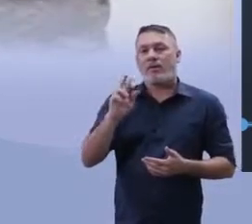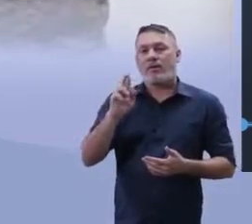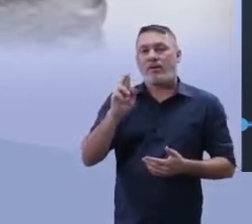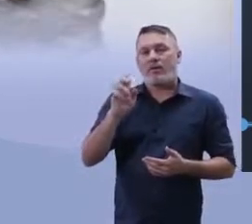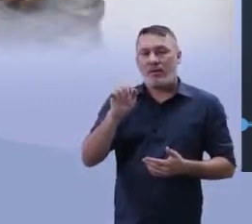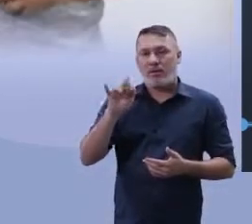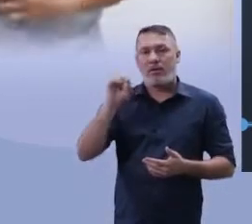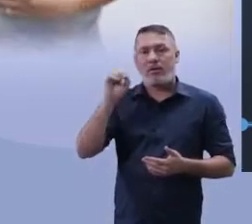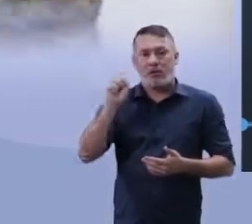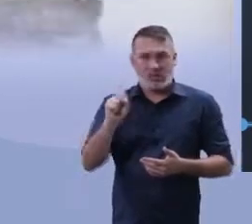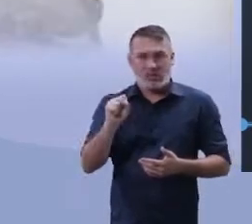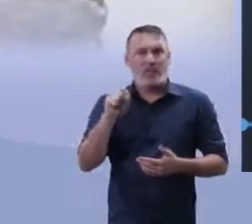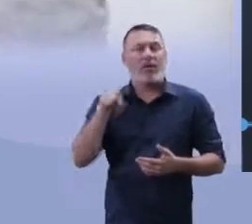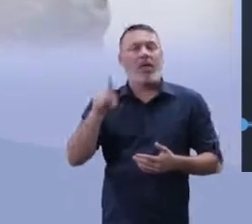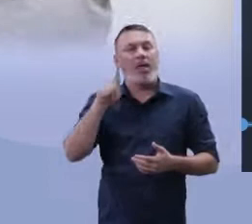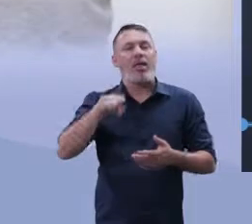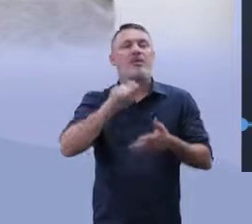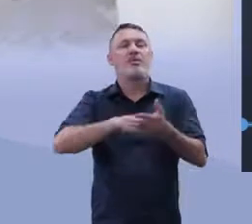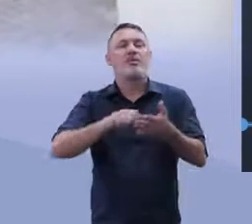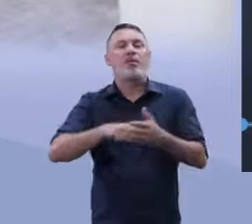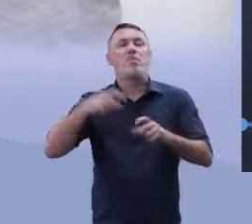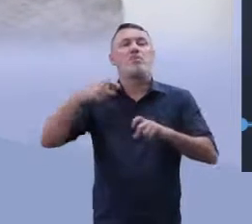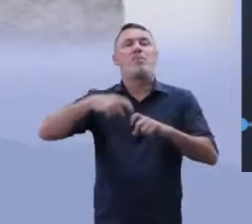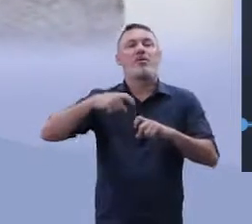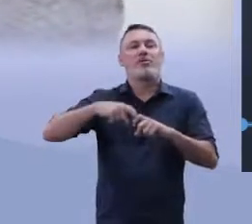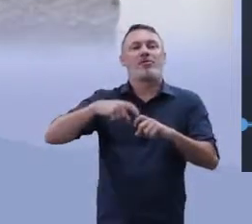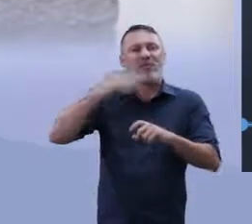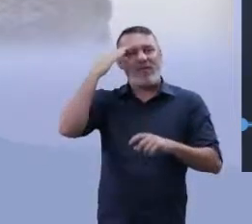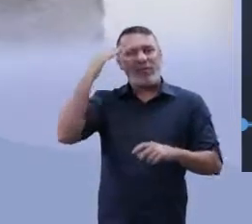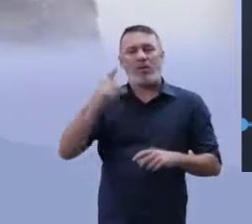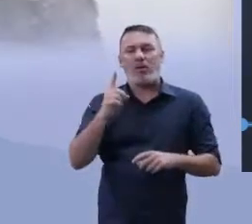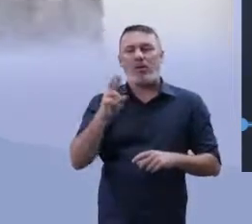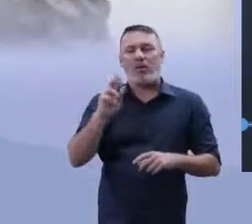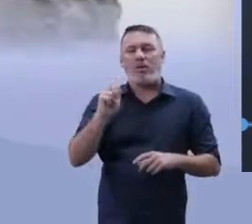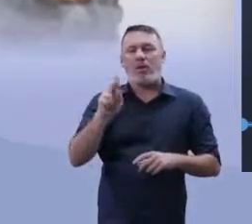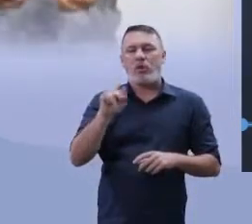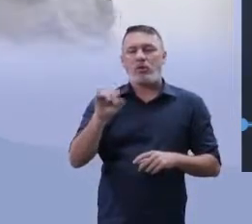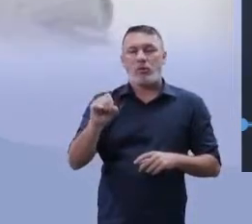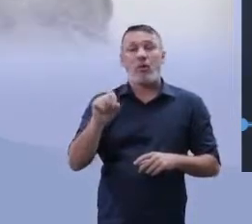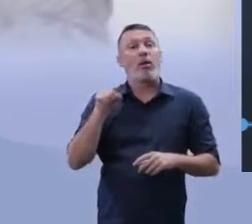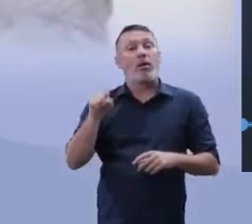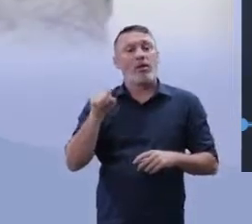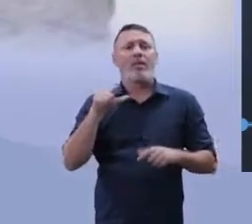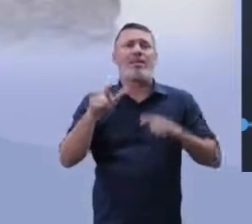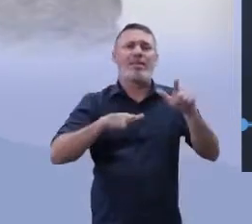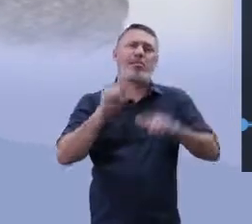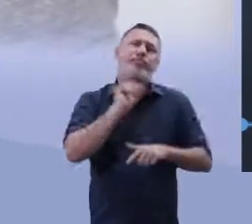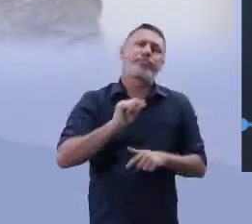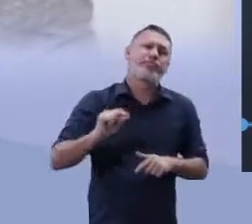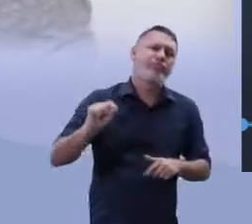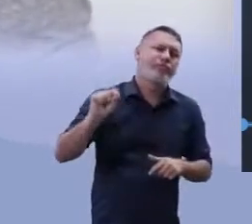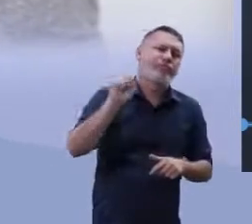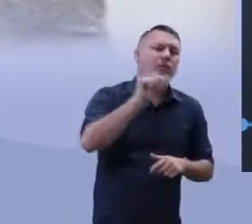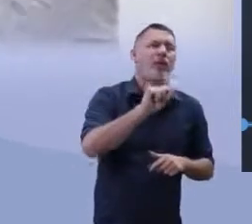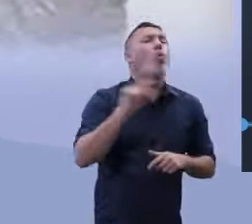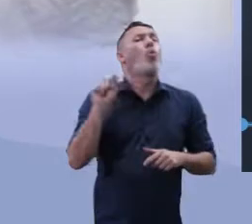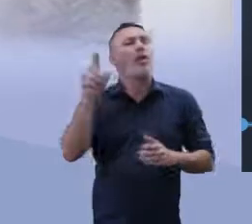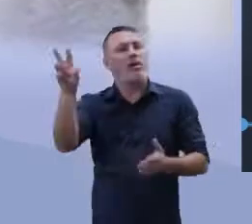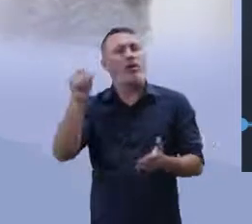antigo Carandiru, mas trabalhou no sistema prisional de vários lugares do país. E ele vai retratar a sua visão